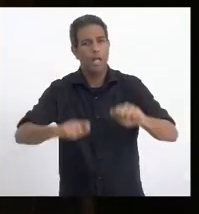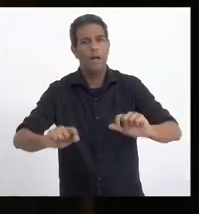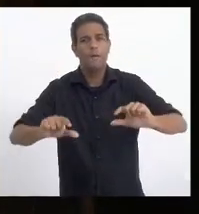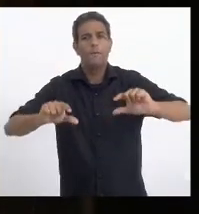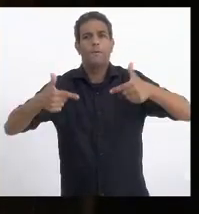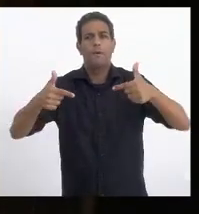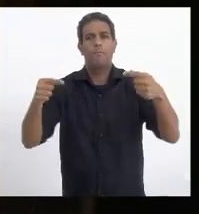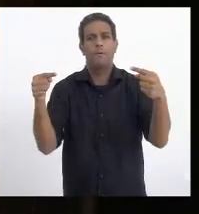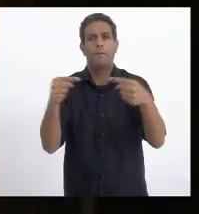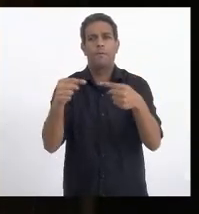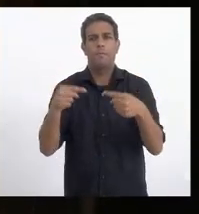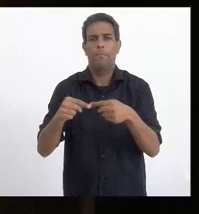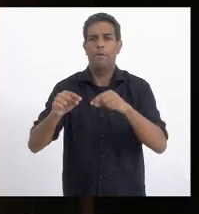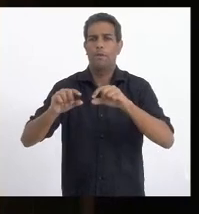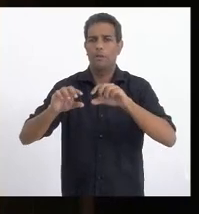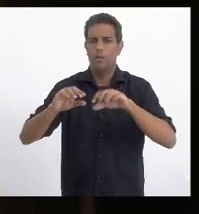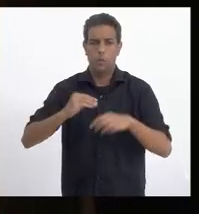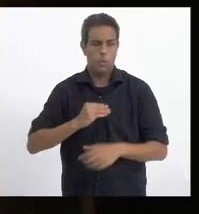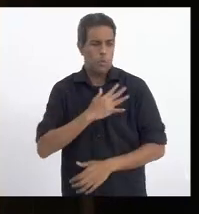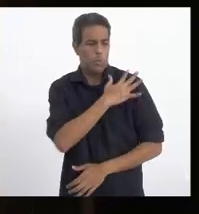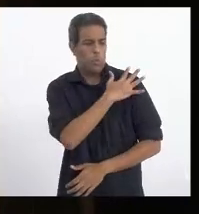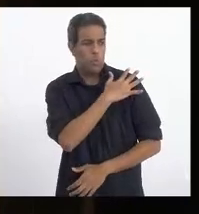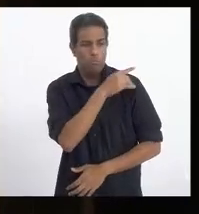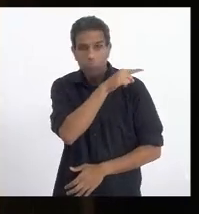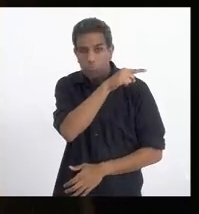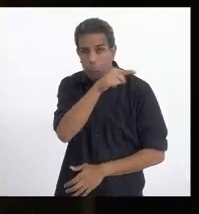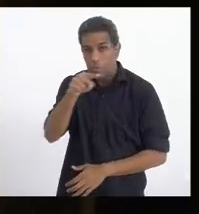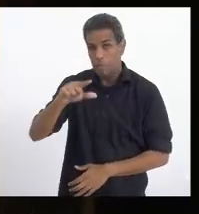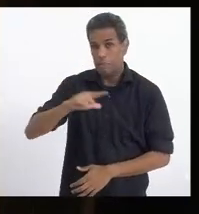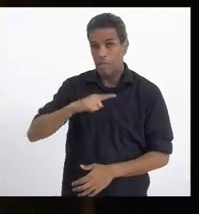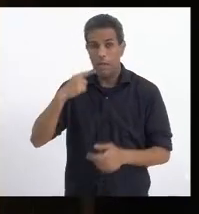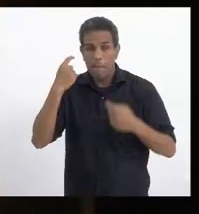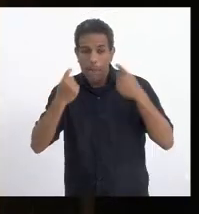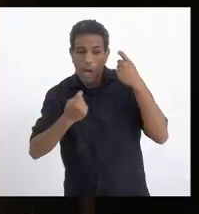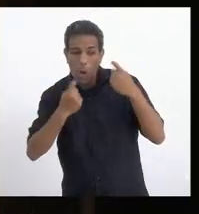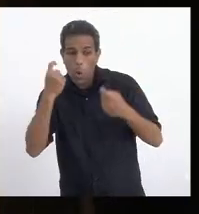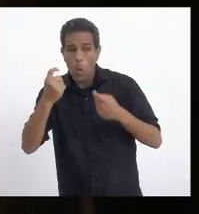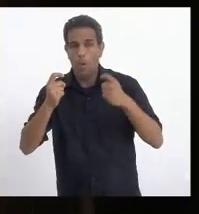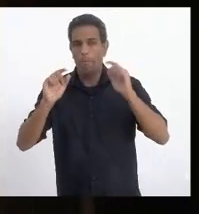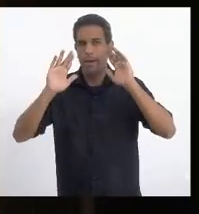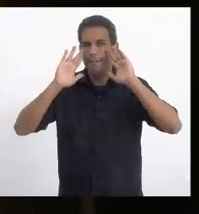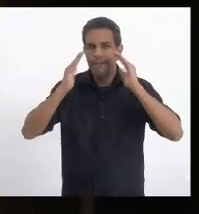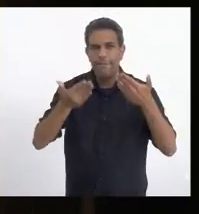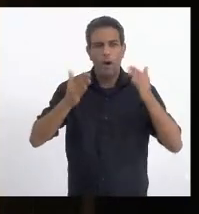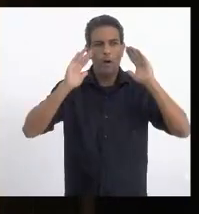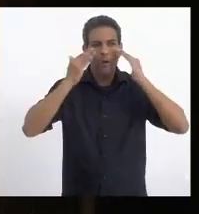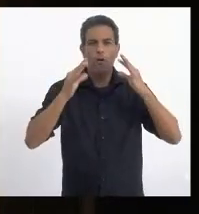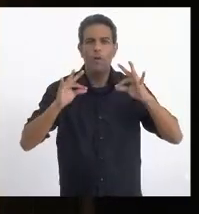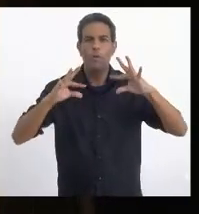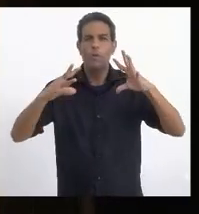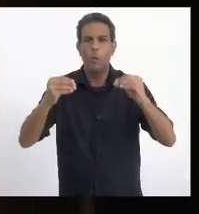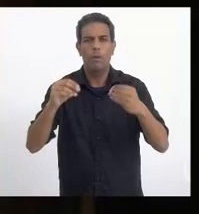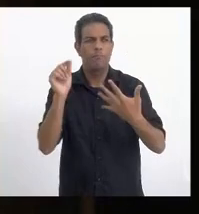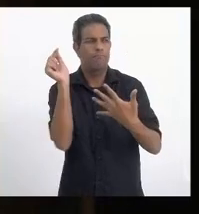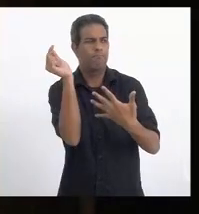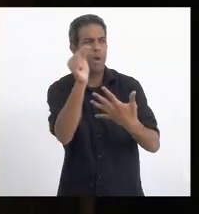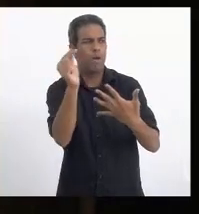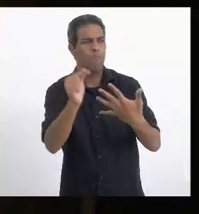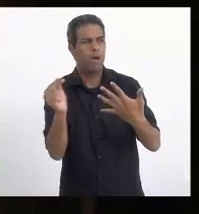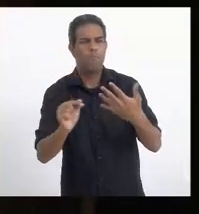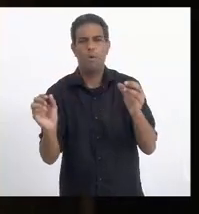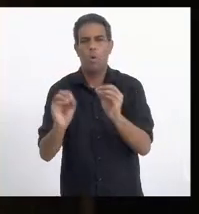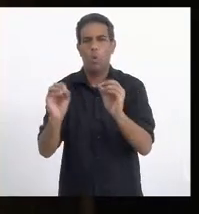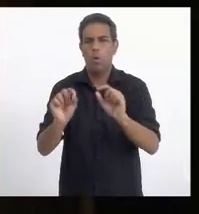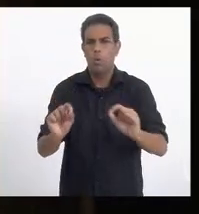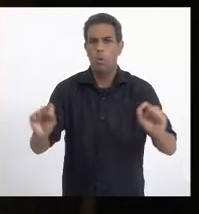fala do Coronel Xavier que existe uma preocupação de ajuste de atender a todos então eu não vou citar cada uma